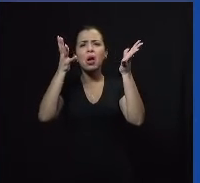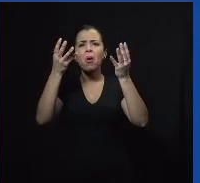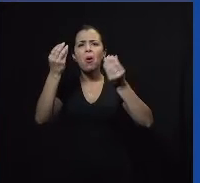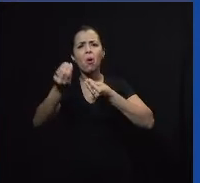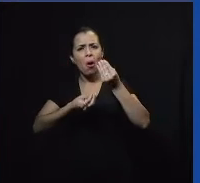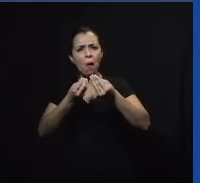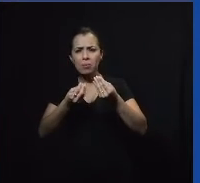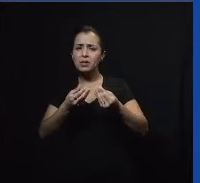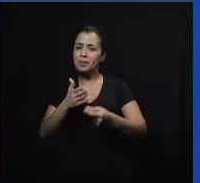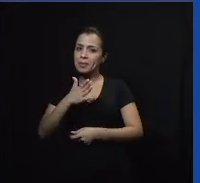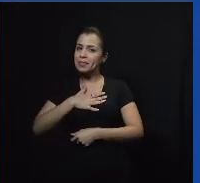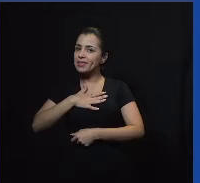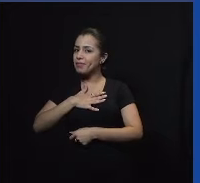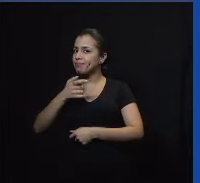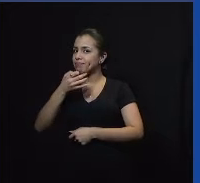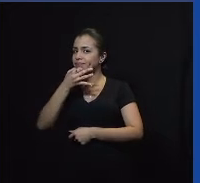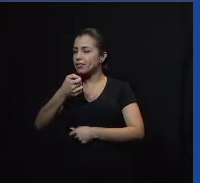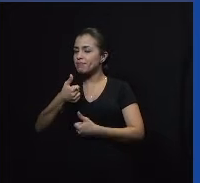excelente.